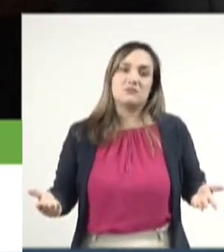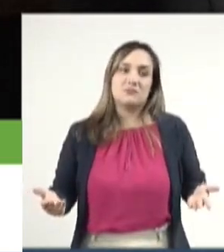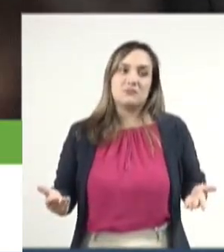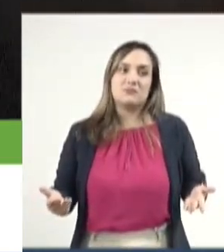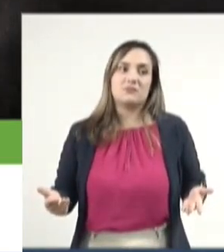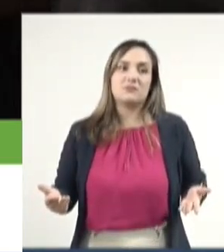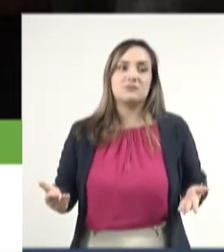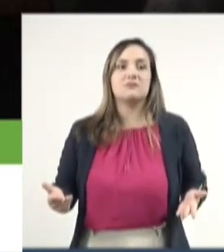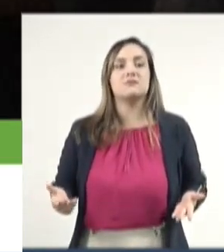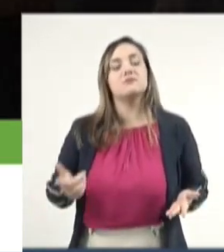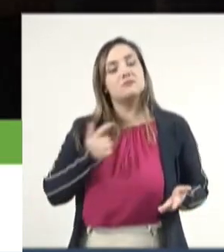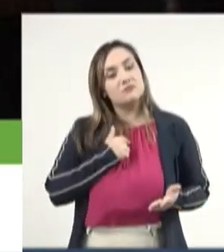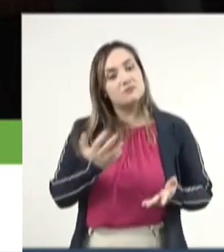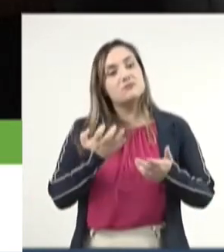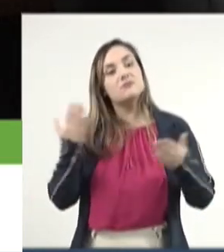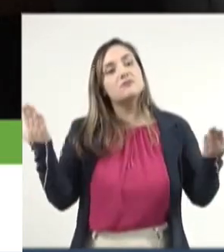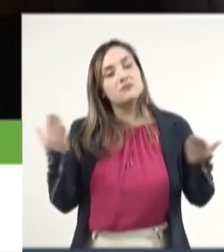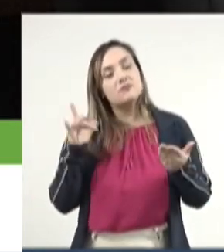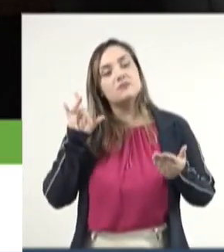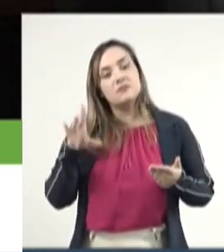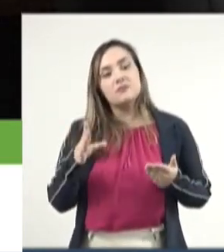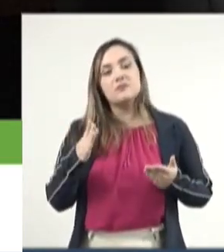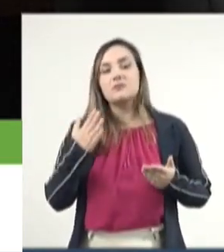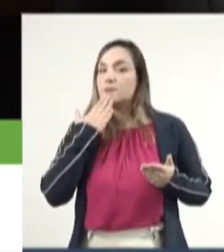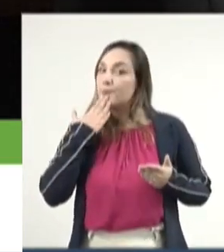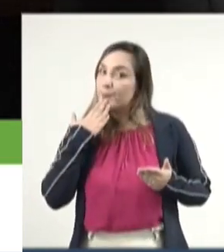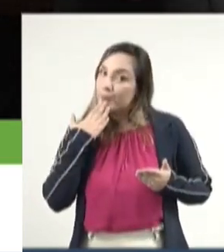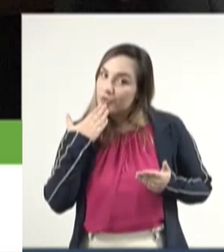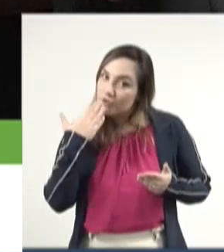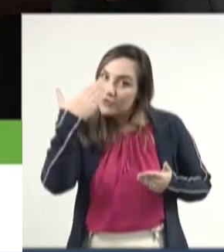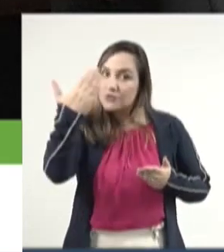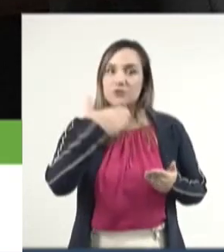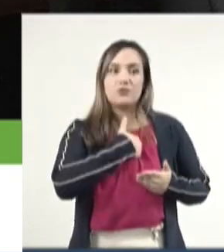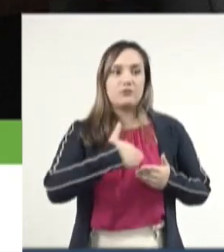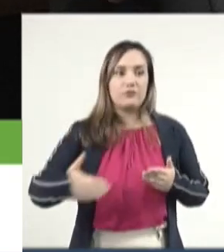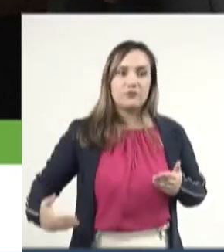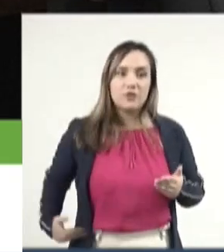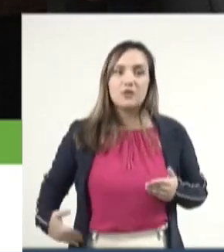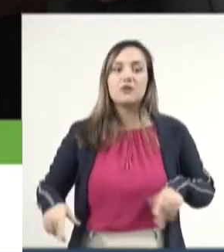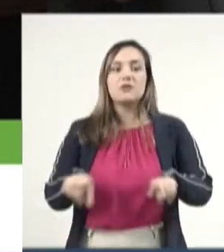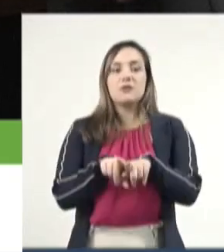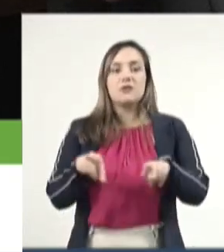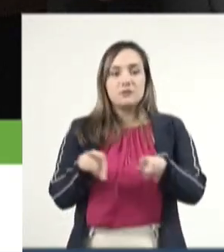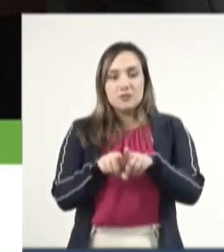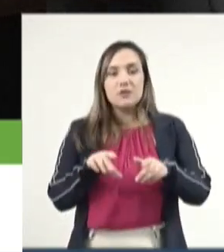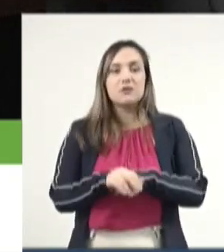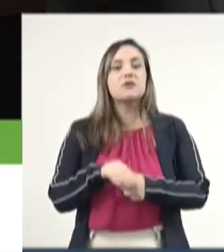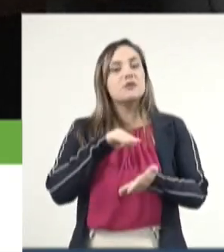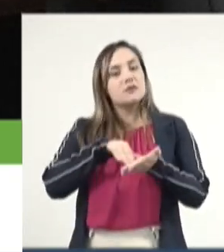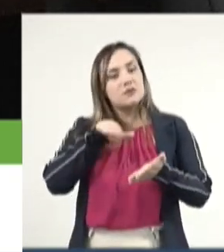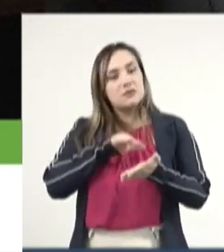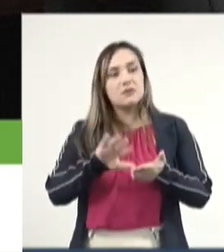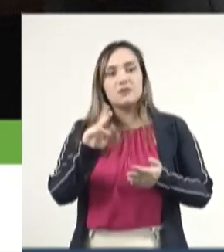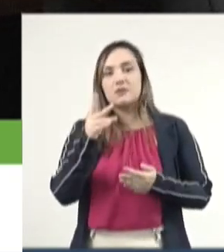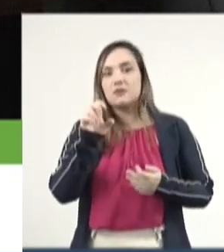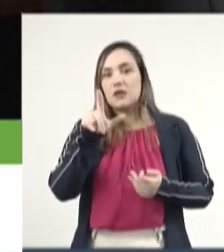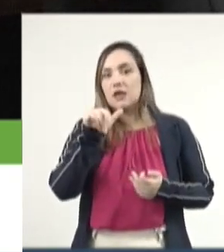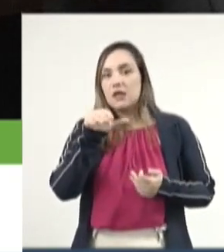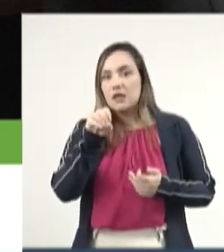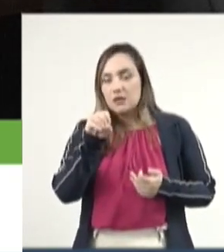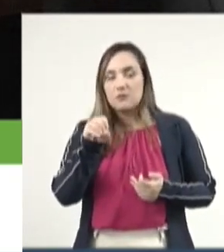Militar. Então, apenas, senhor presidente, para solicitar ao governador e ao secretário Hélio